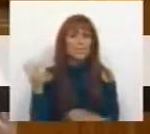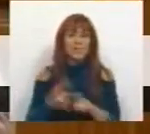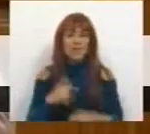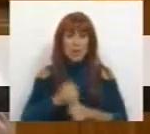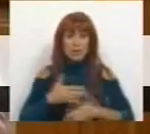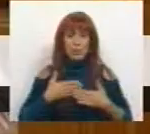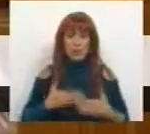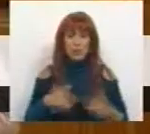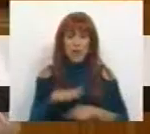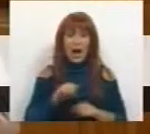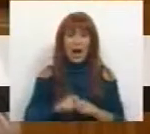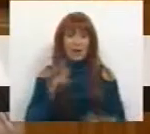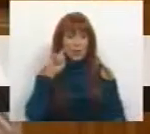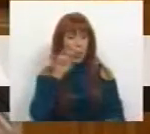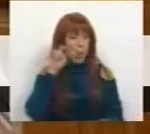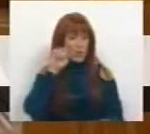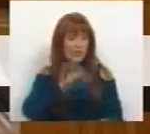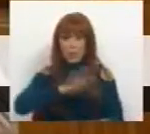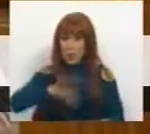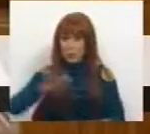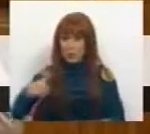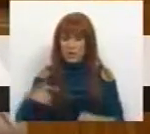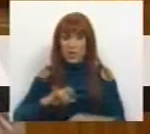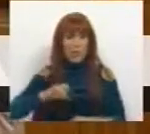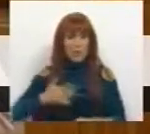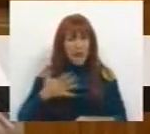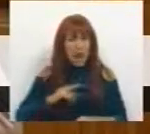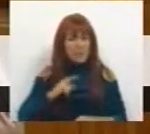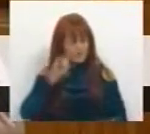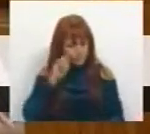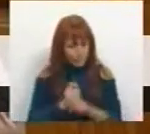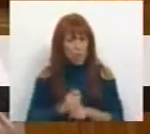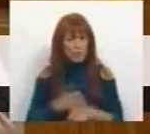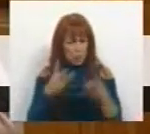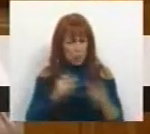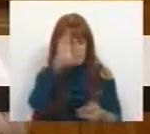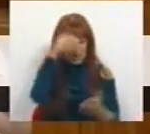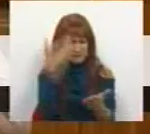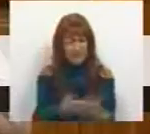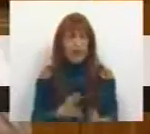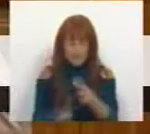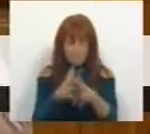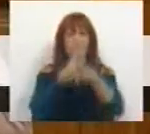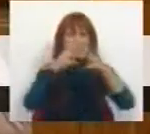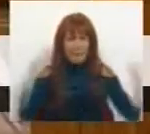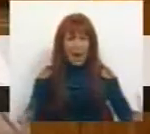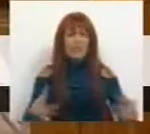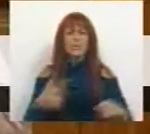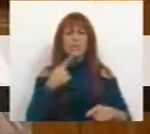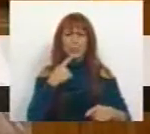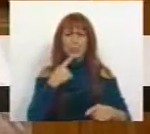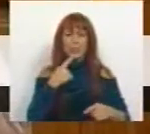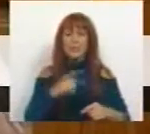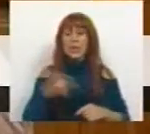de profissionais na área da conservação da natureza. E os Verdes querem reclamar neste Orçamento de Estado um aumento mais